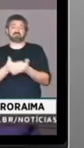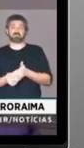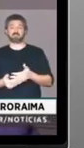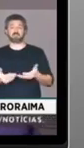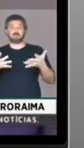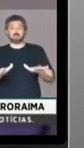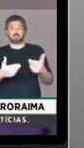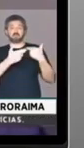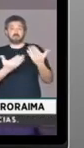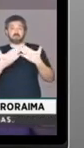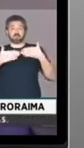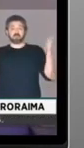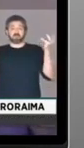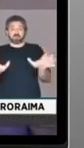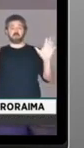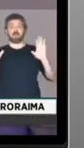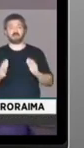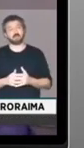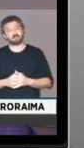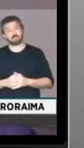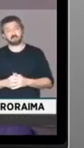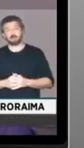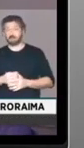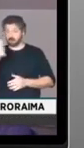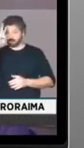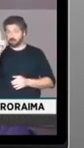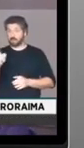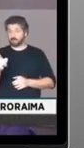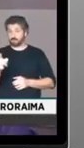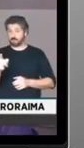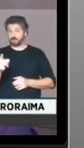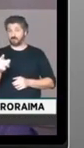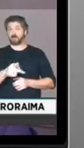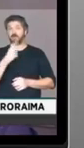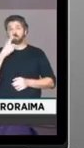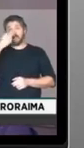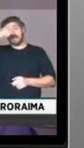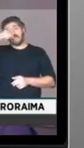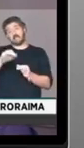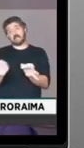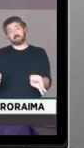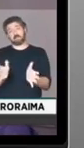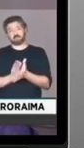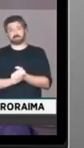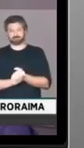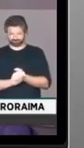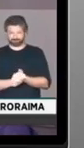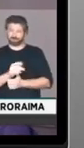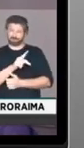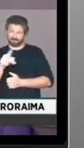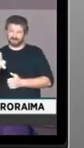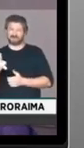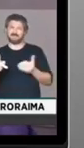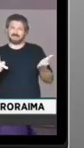que caia no colo dele as responsabilidades. Lembrando que ele chamou isto de gripezinha. Então, presidente,